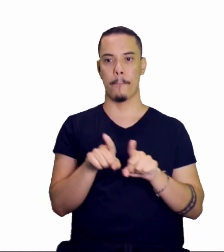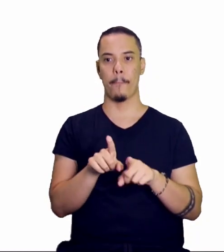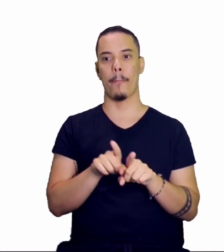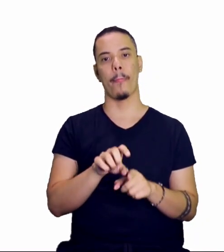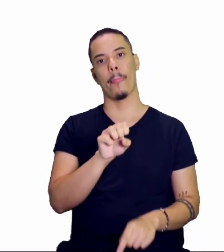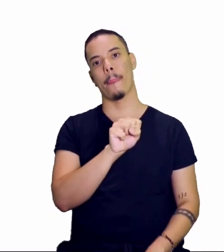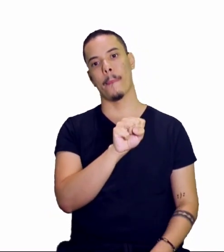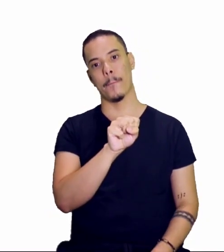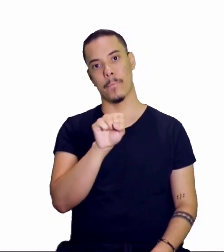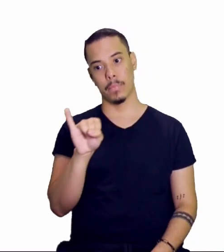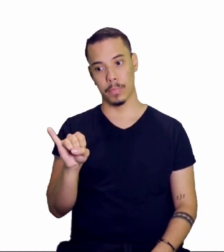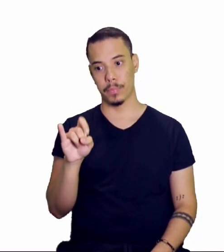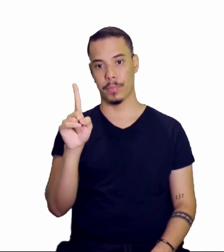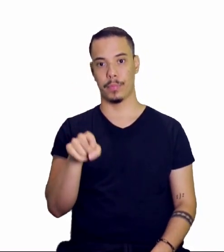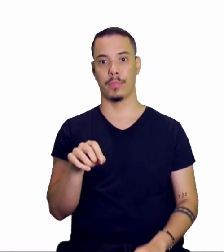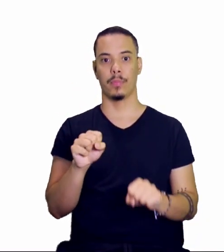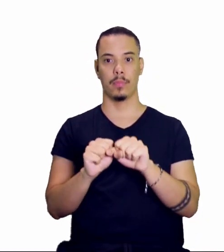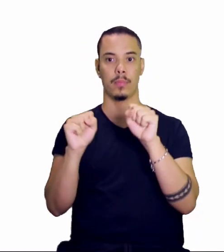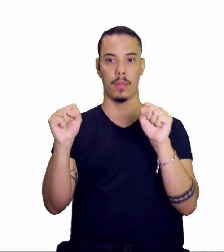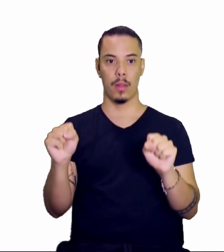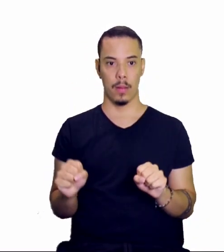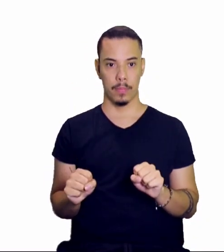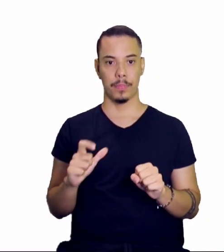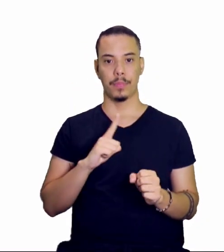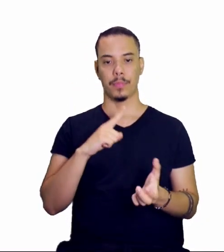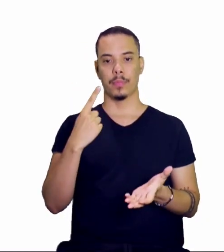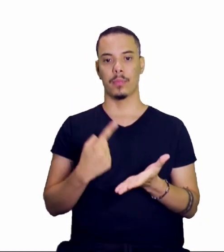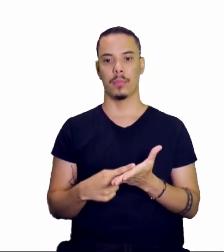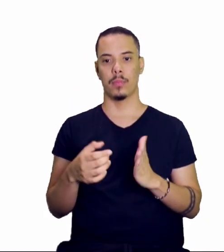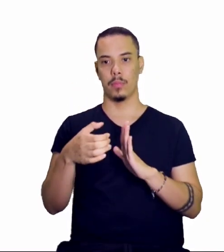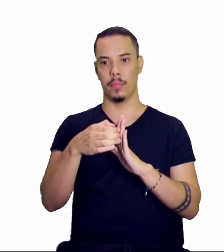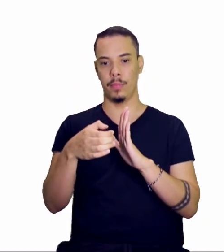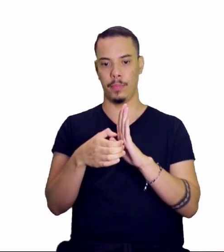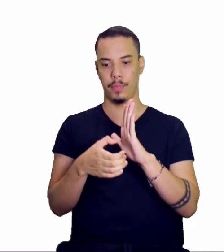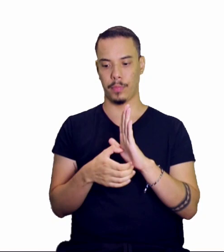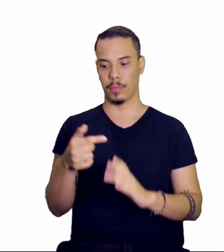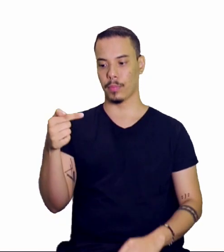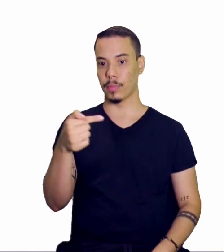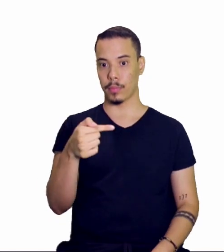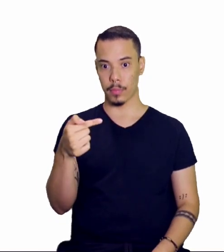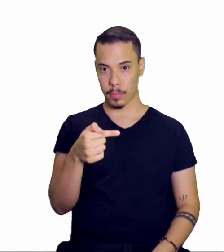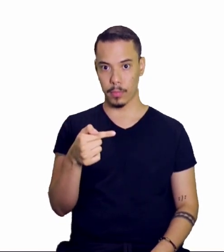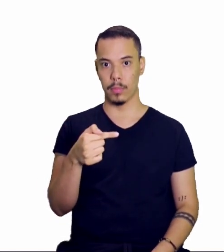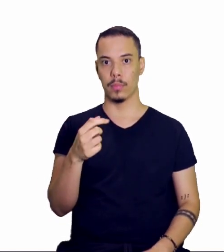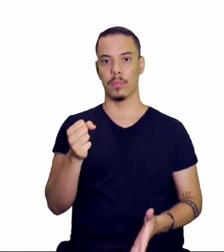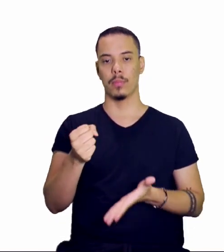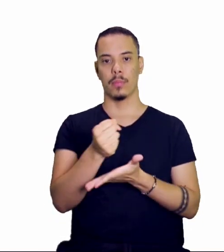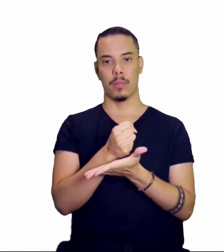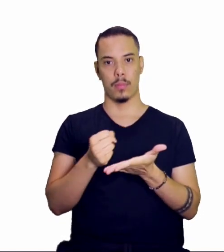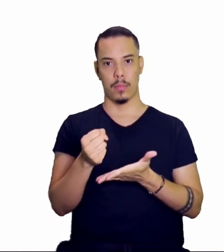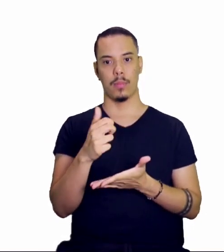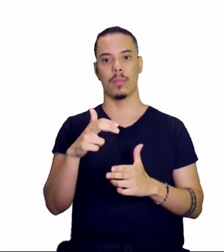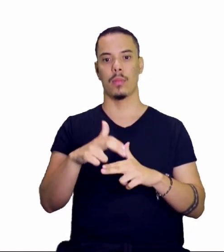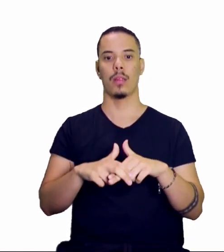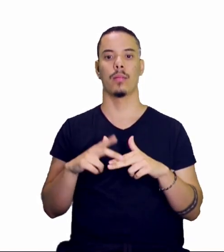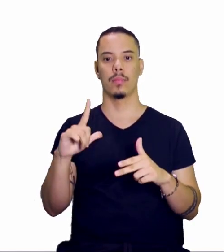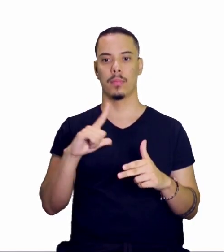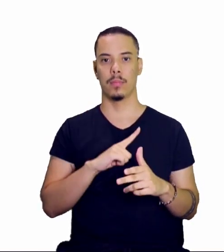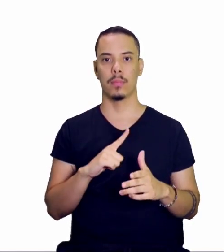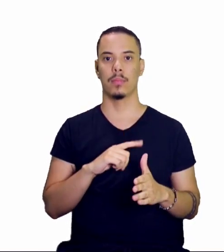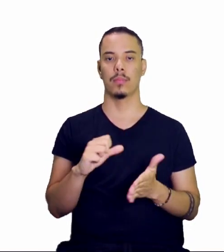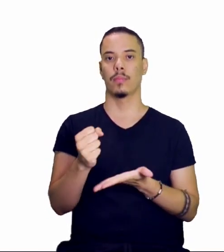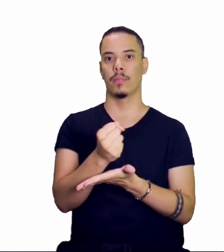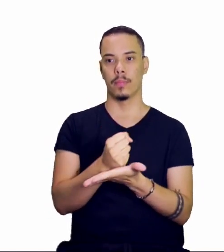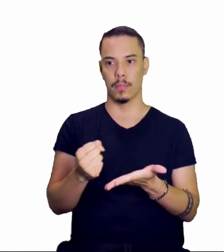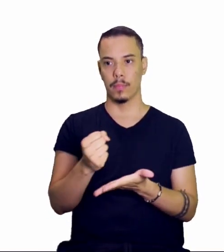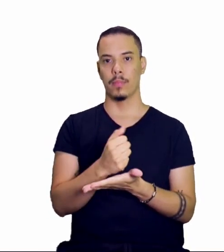SI, que é o nosso sistema internacional, define um grupo de 7 grandezas independentes, denominadas grandezas de base. Então, a gente tem a grandeza de base,